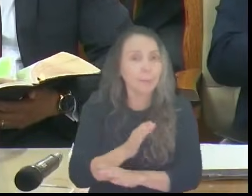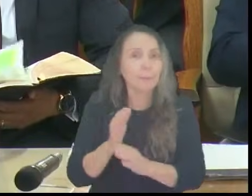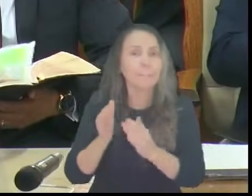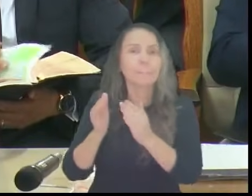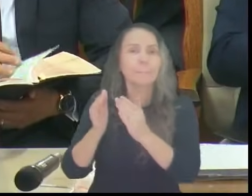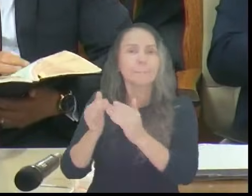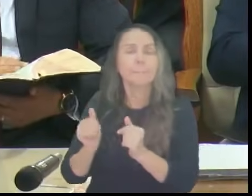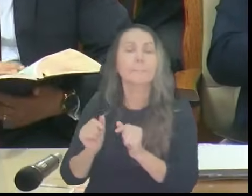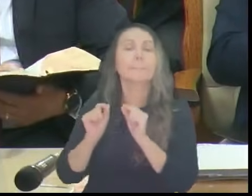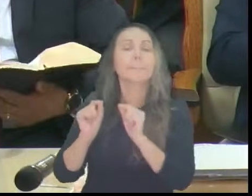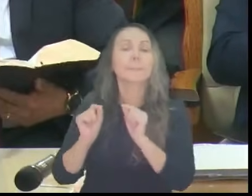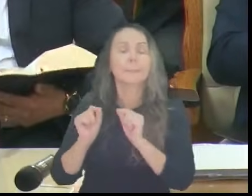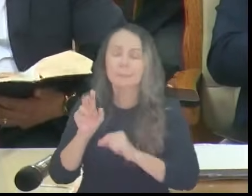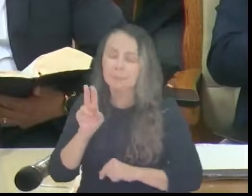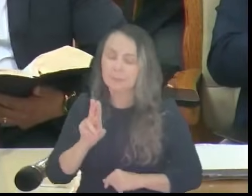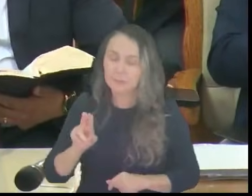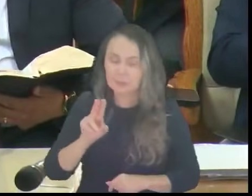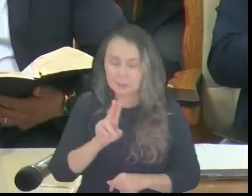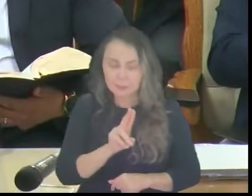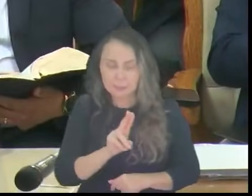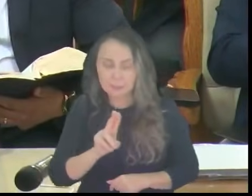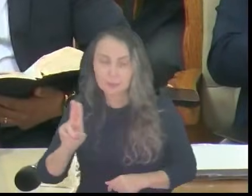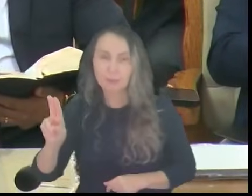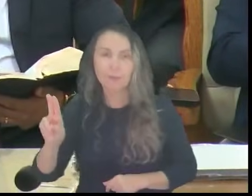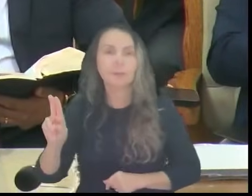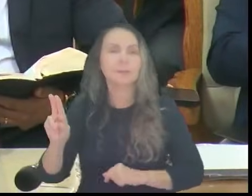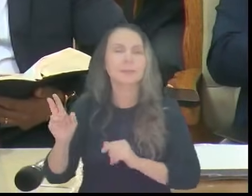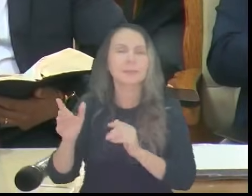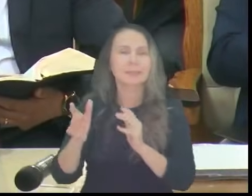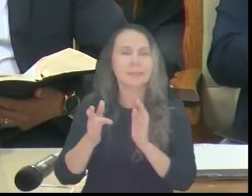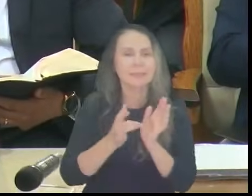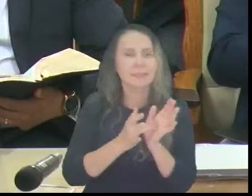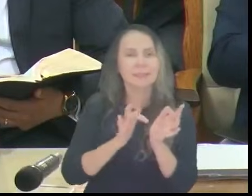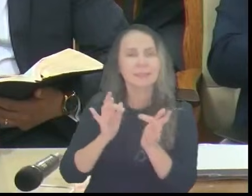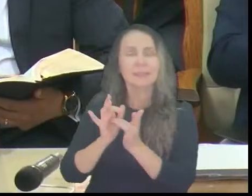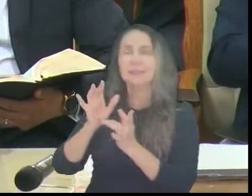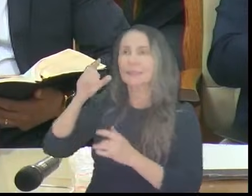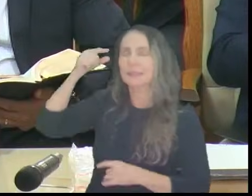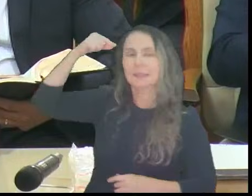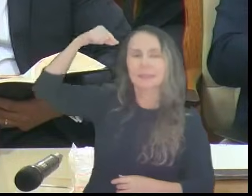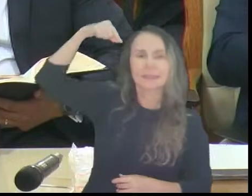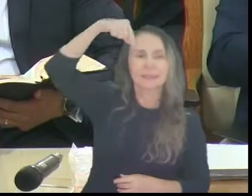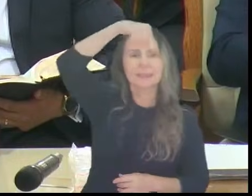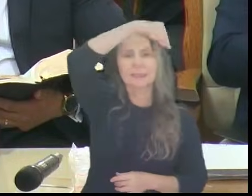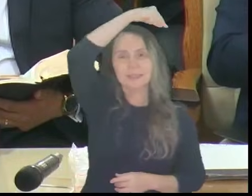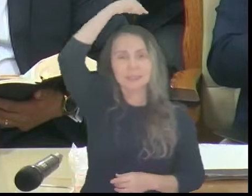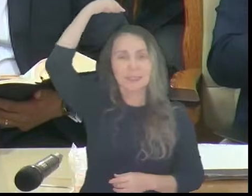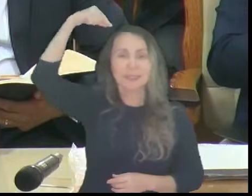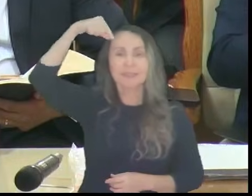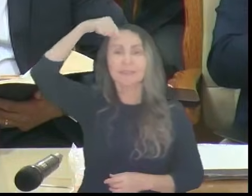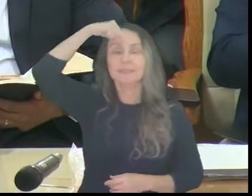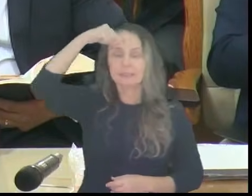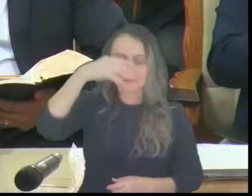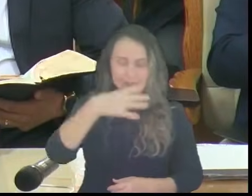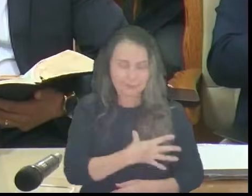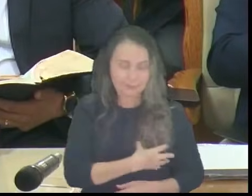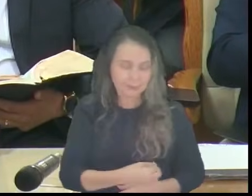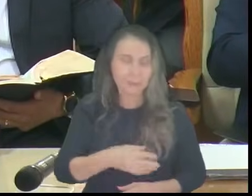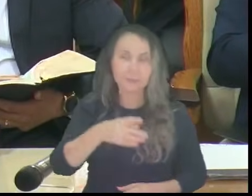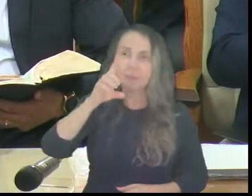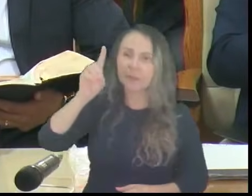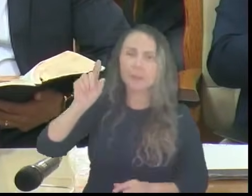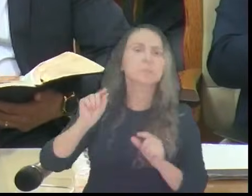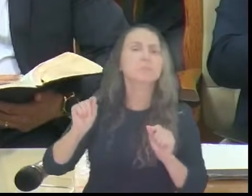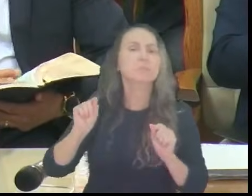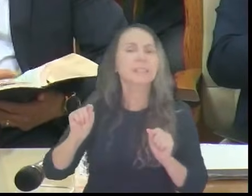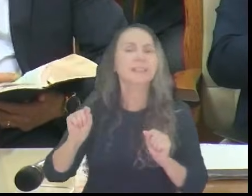Jesus. De quem, meus irmãos? Santo Filho Jesus. Pelo santo Filho de Deus, Jesus. Por